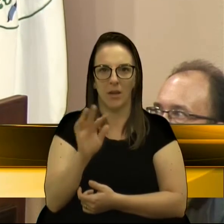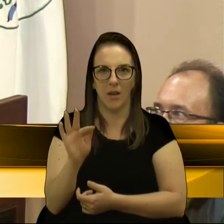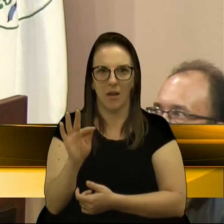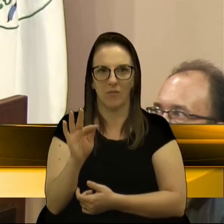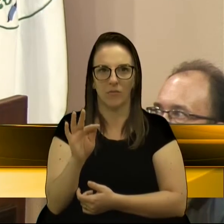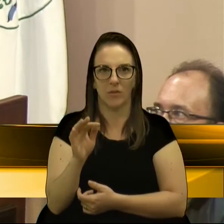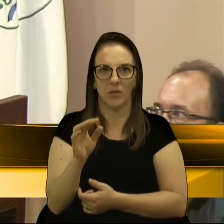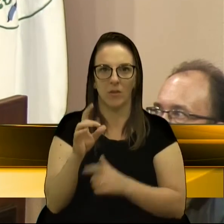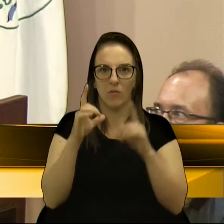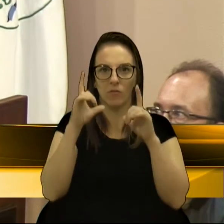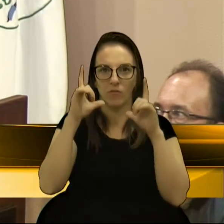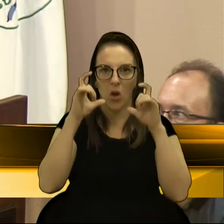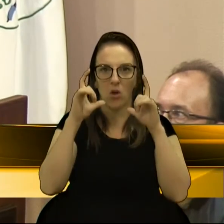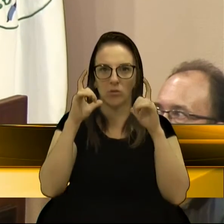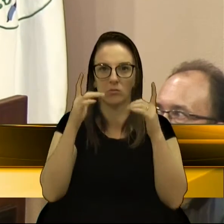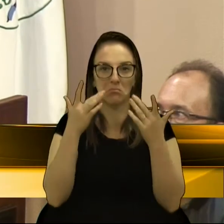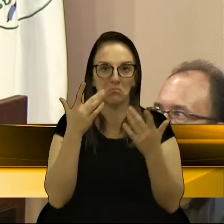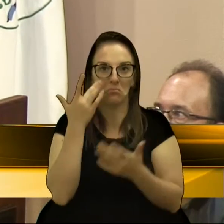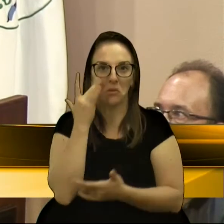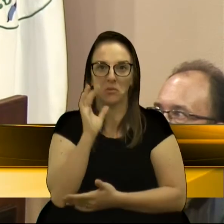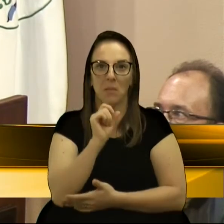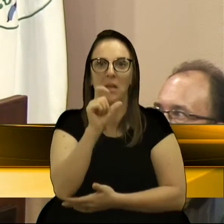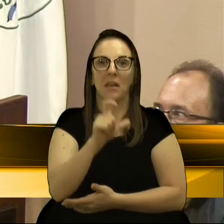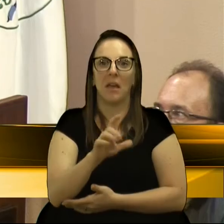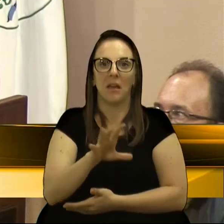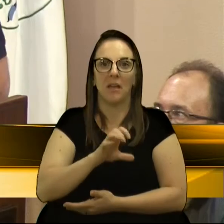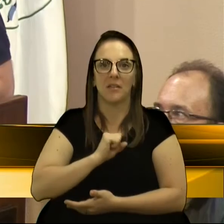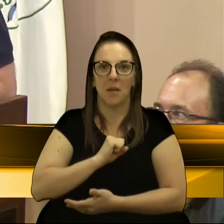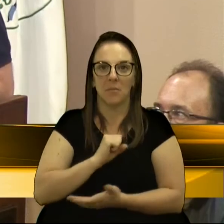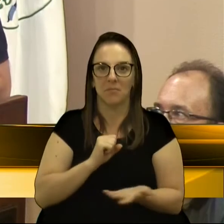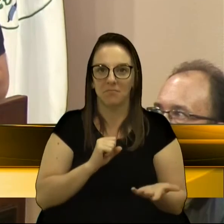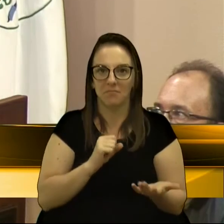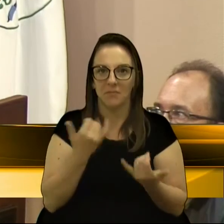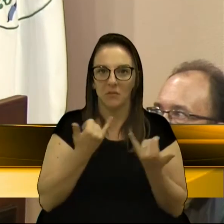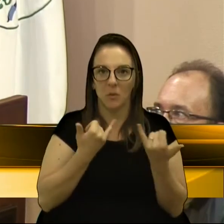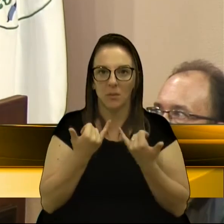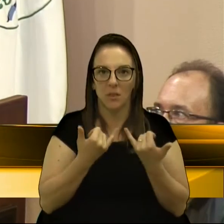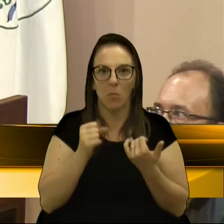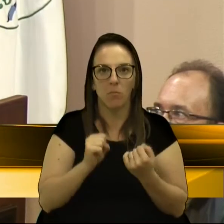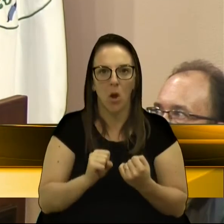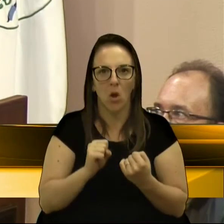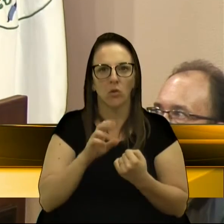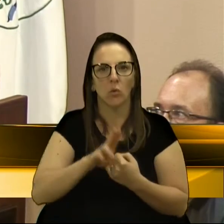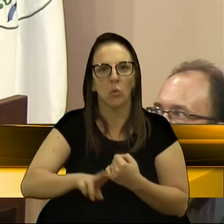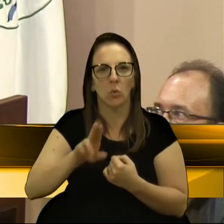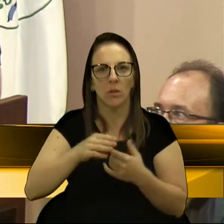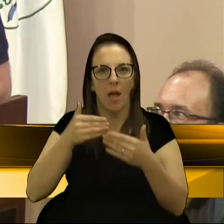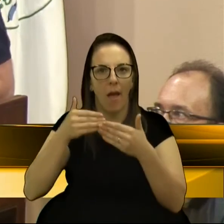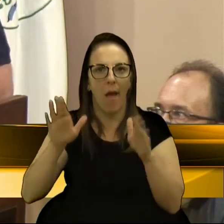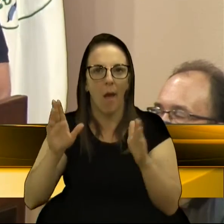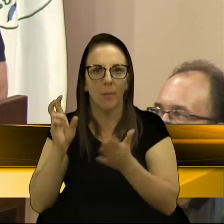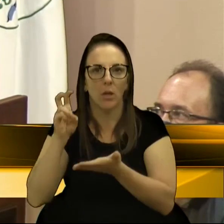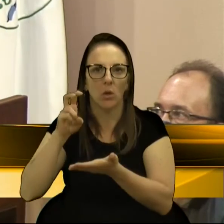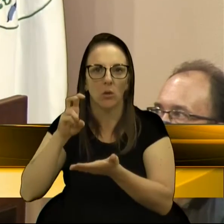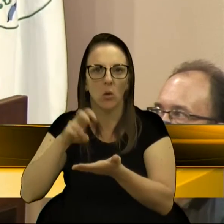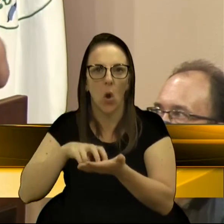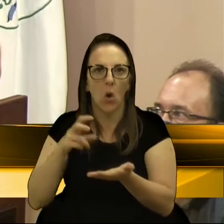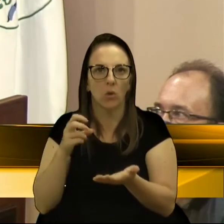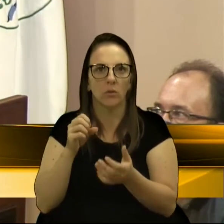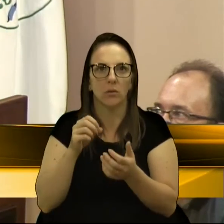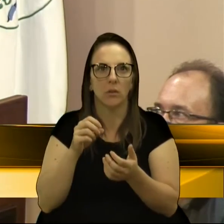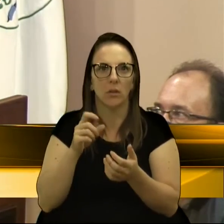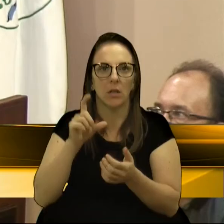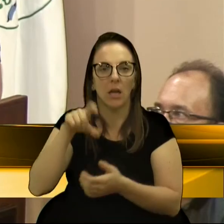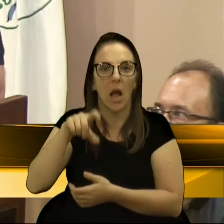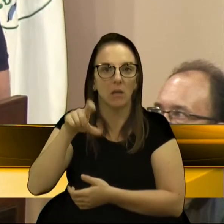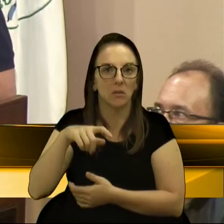esses trabalhadores não sabem quem vai estar recebendo esses dados. Esses dados, por exemplo, podem ser usados para abertura de contas, pode ser aberto para cartões de crédito, a gente não